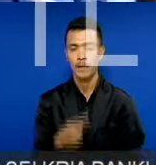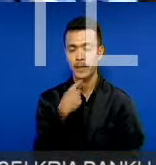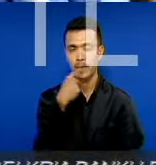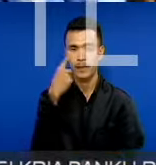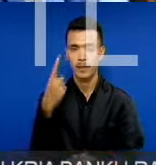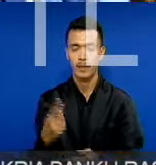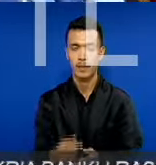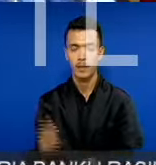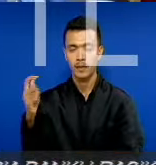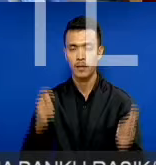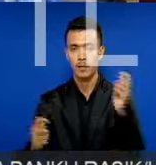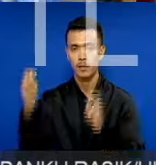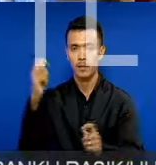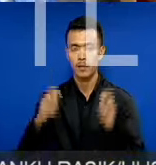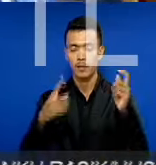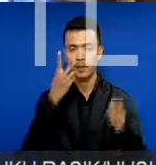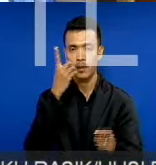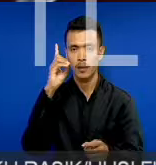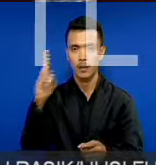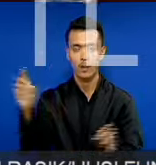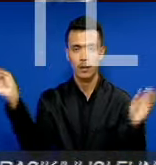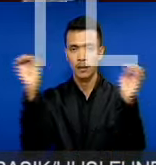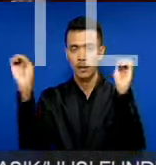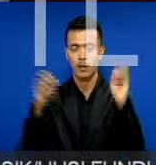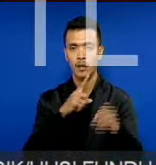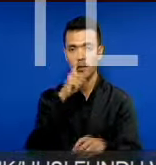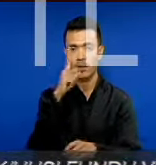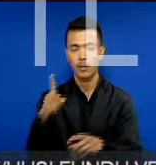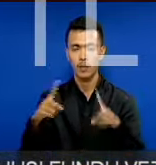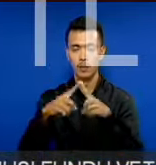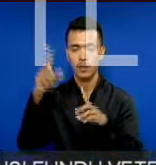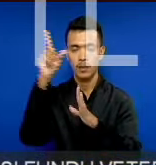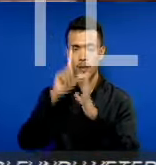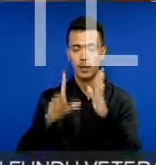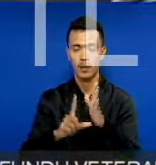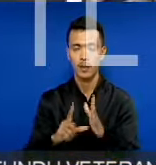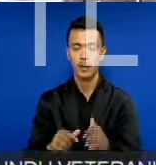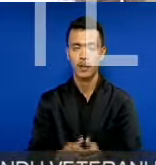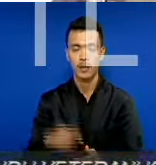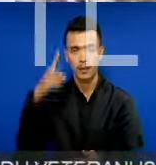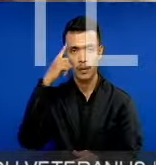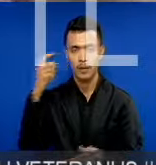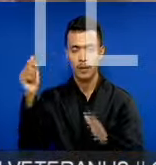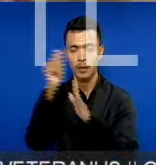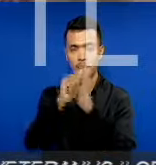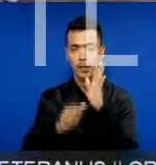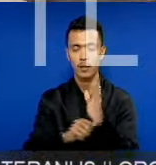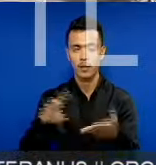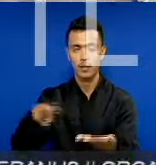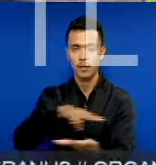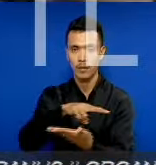justifica. Tribunal declara inconstitucionalidade ba lei indulto no comutação pena, tamba artigo balum